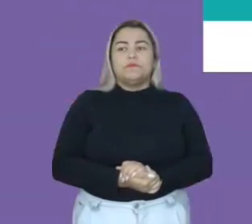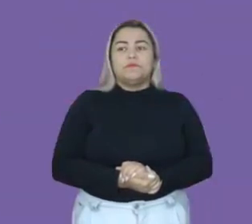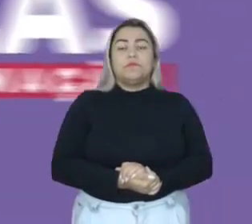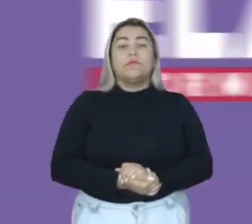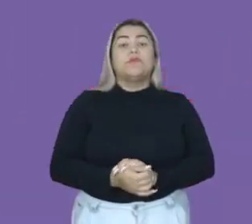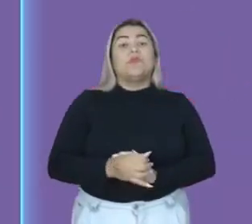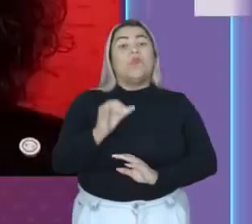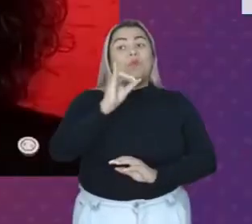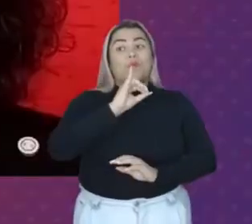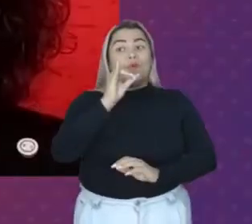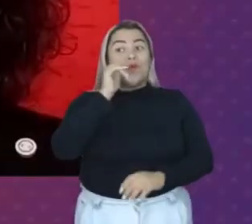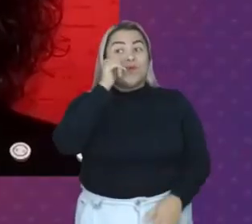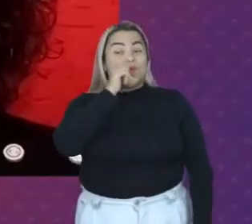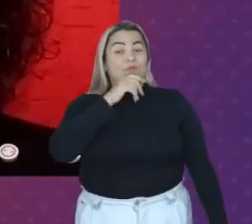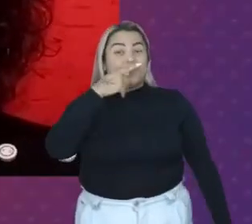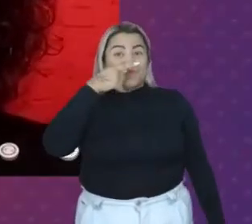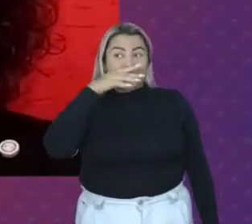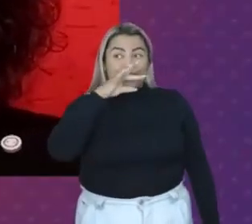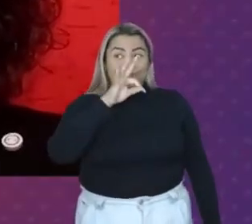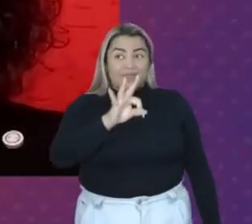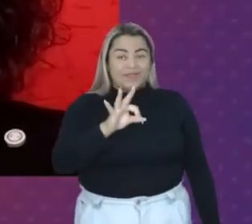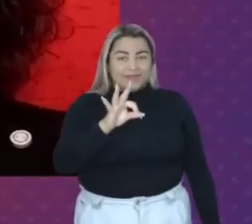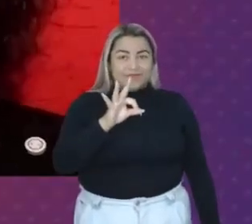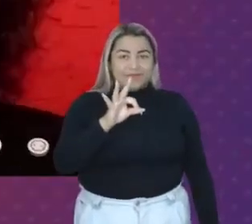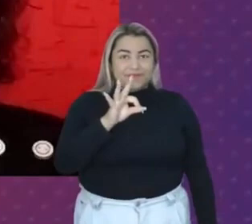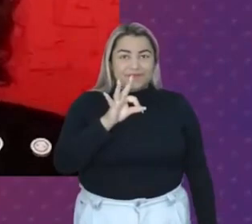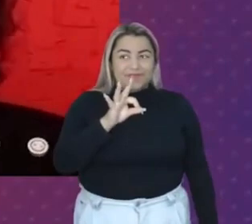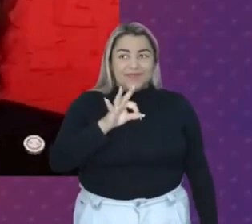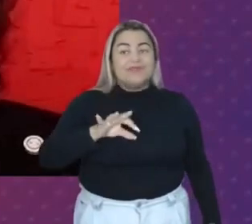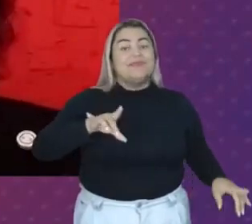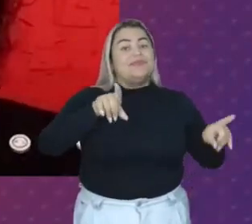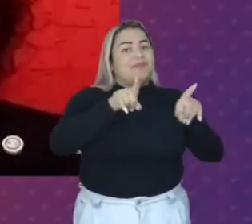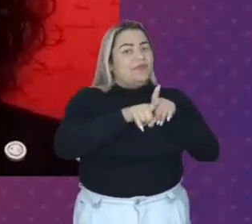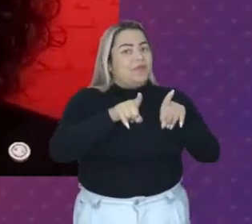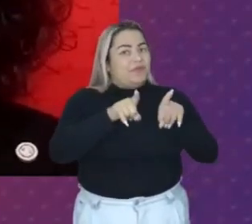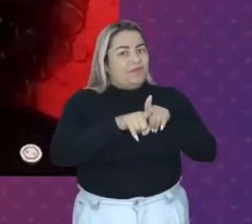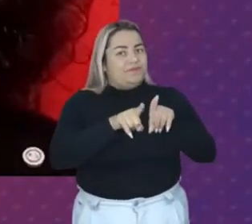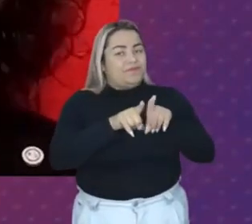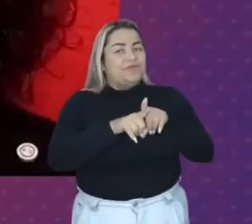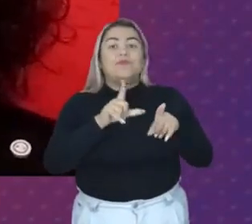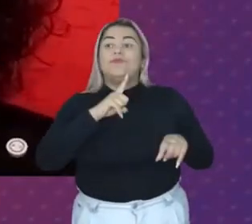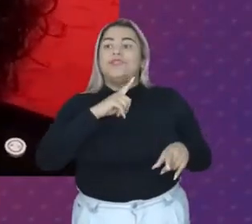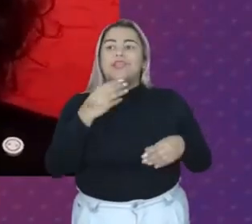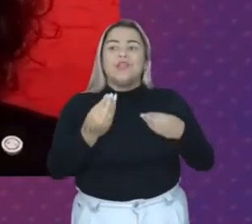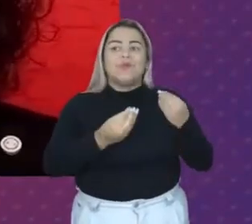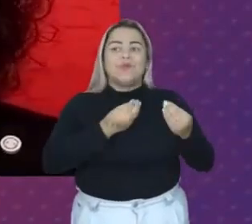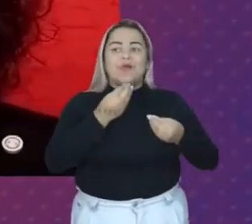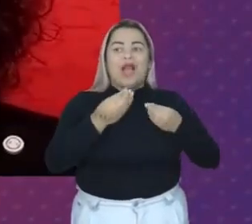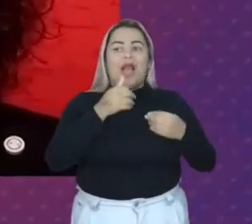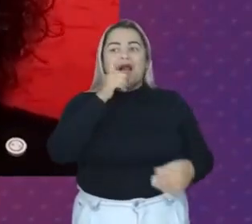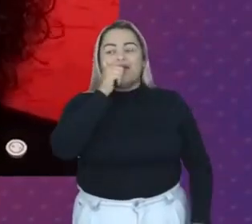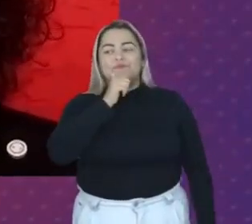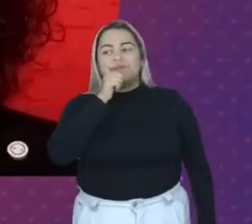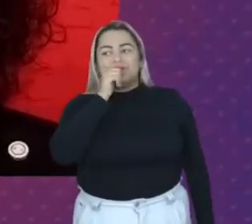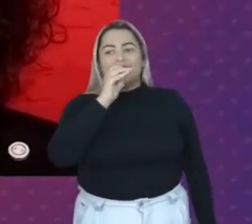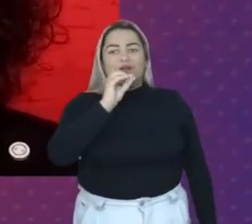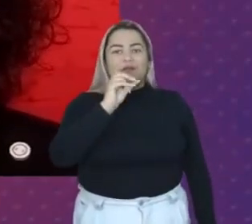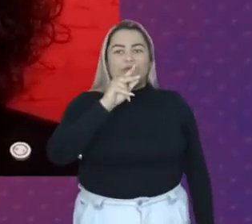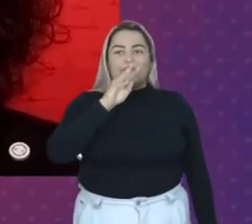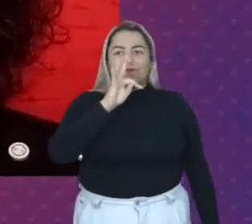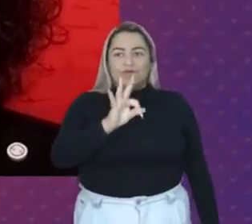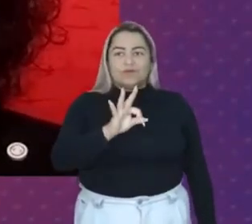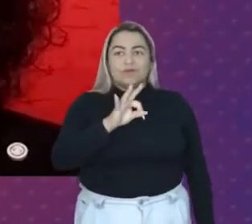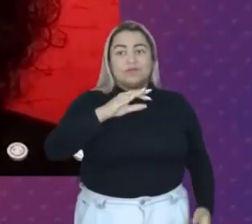Oi, mulheres do PT. Também não tenho como não estender as mulheres da CUT, né? Eu sou Junéia Batista,